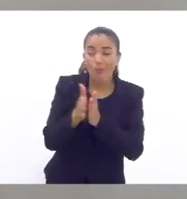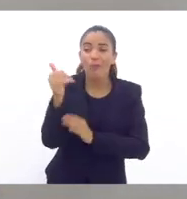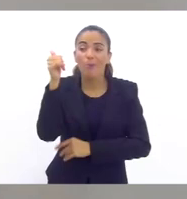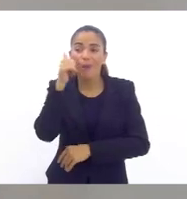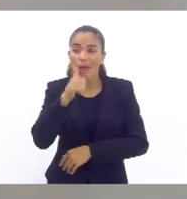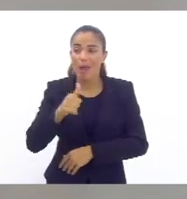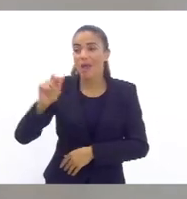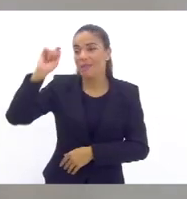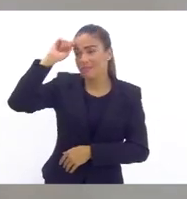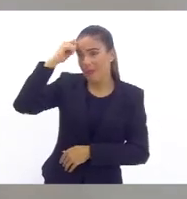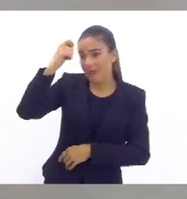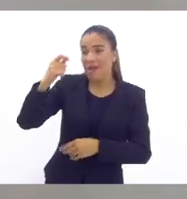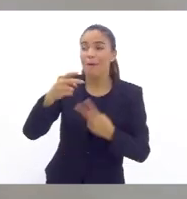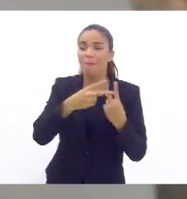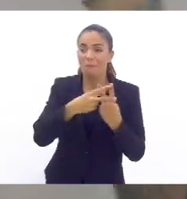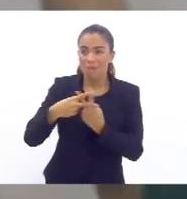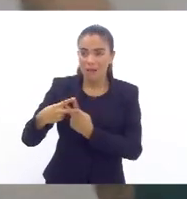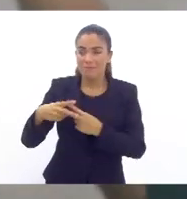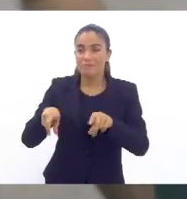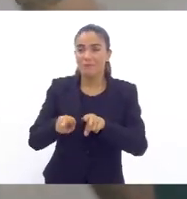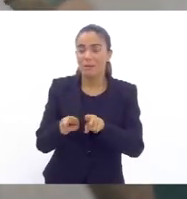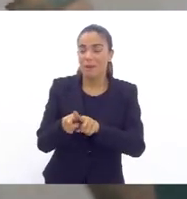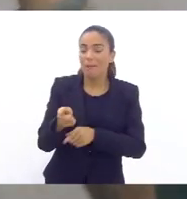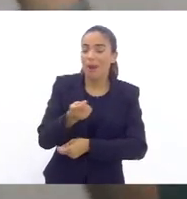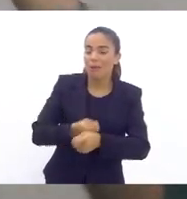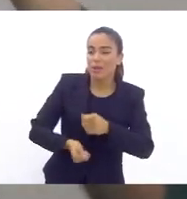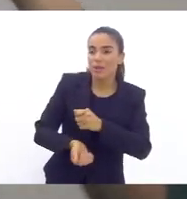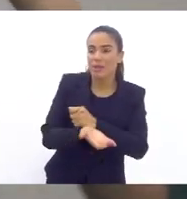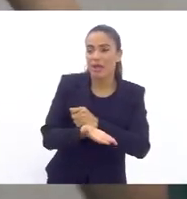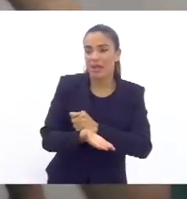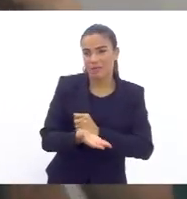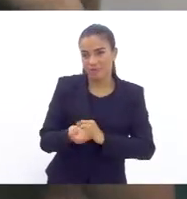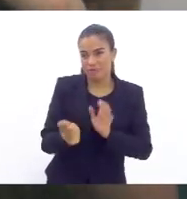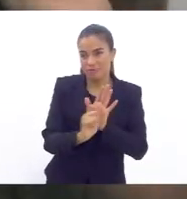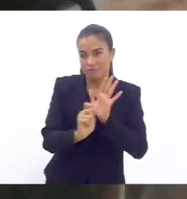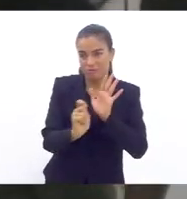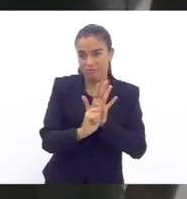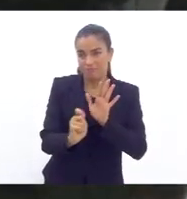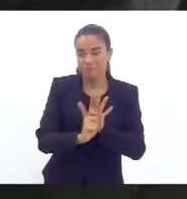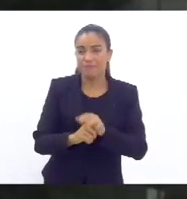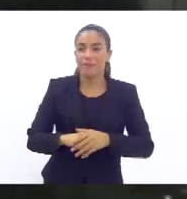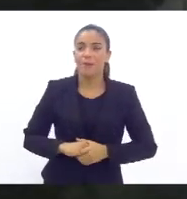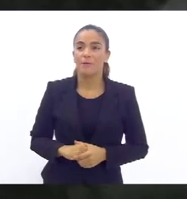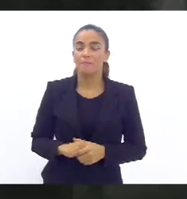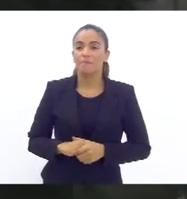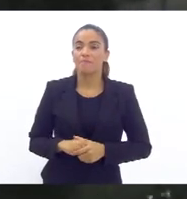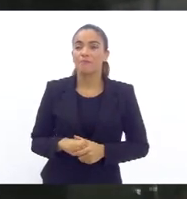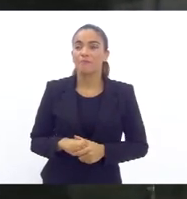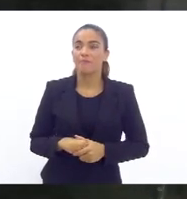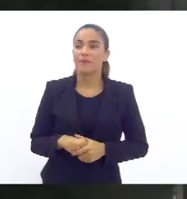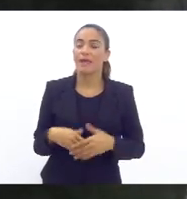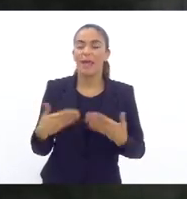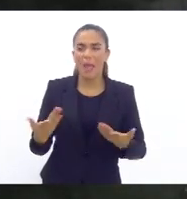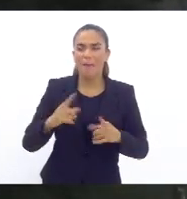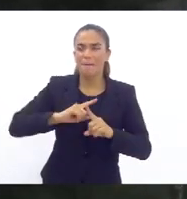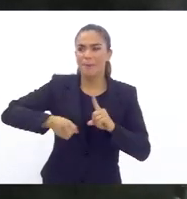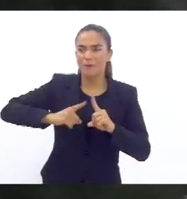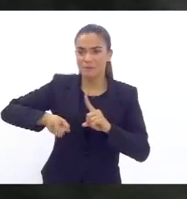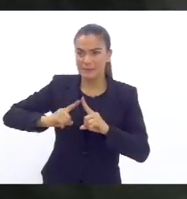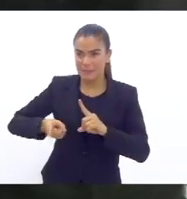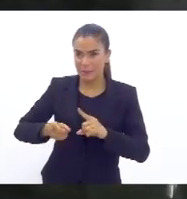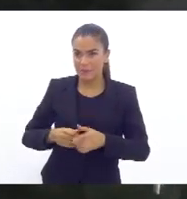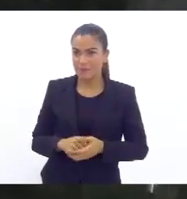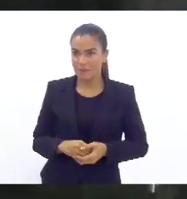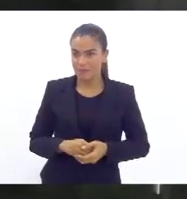negras encarceradas por tráfico de drogas mas sempre os elos mais fracos de um grande negócio que é a proibição